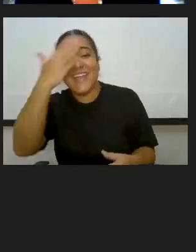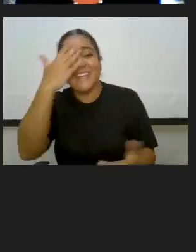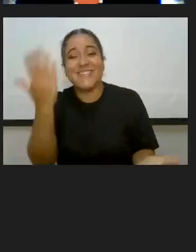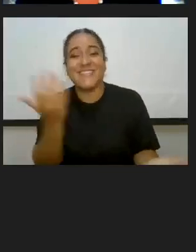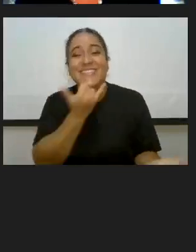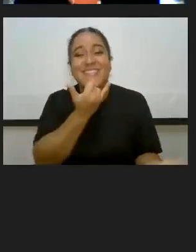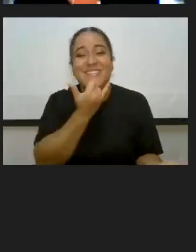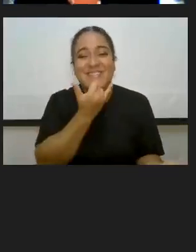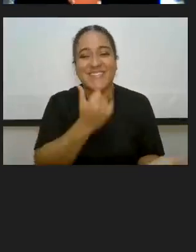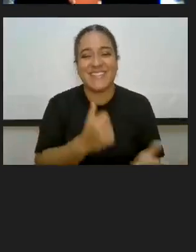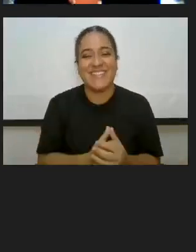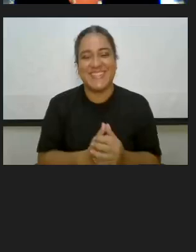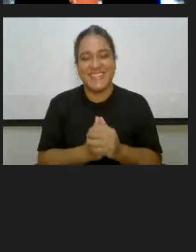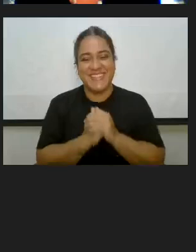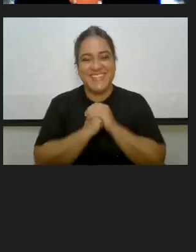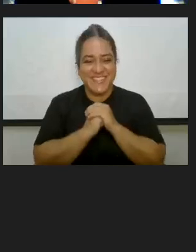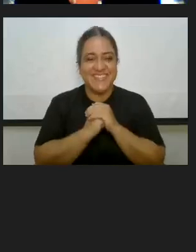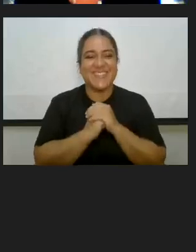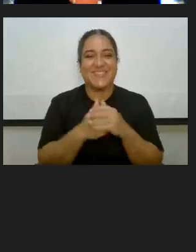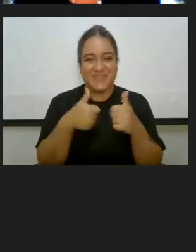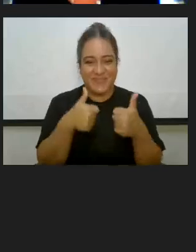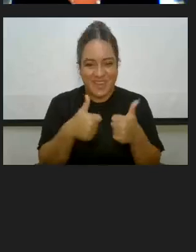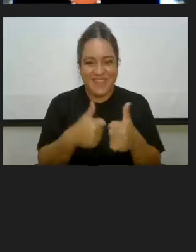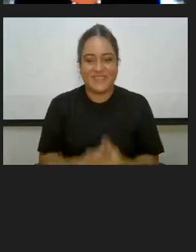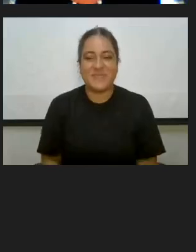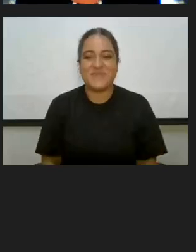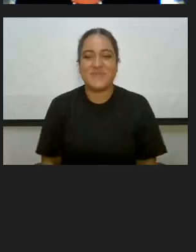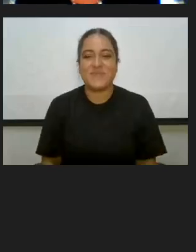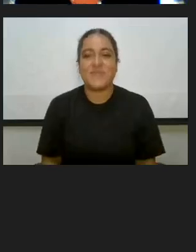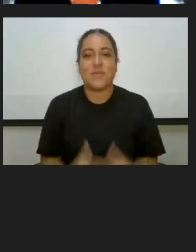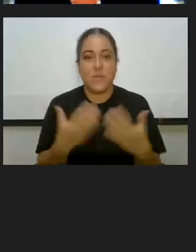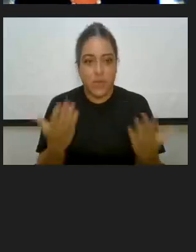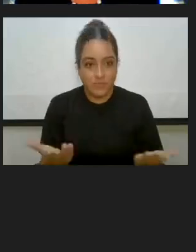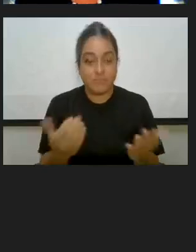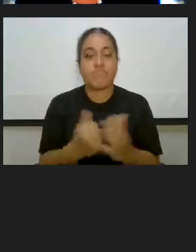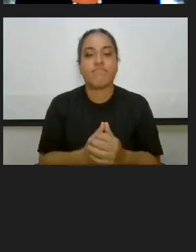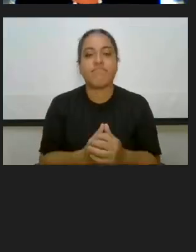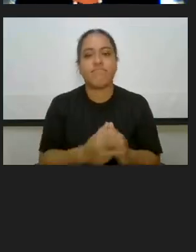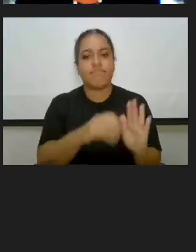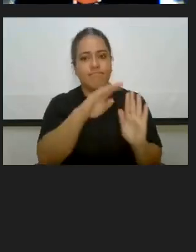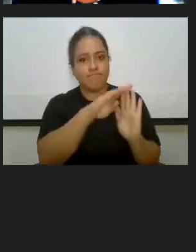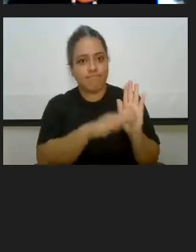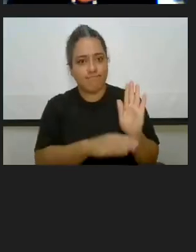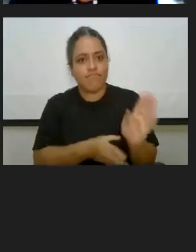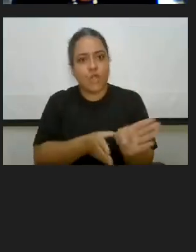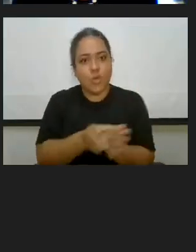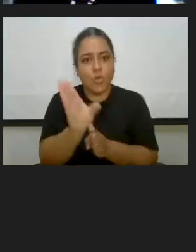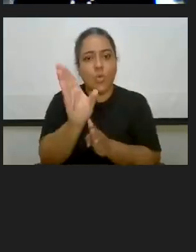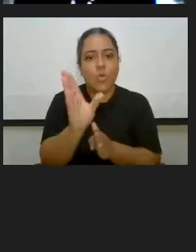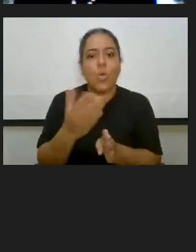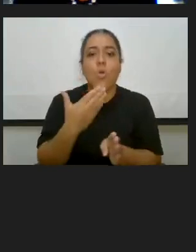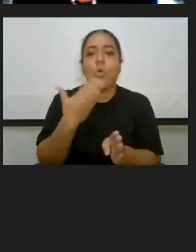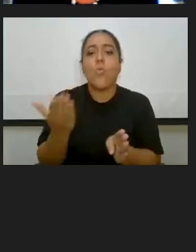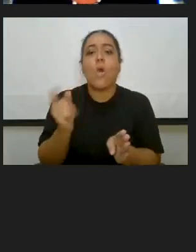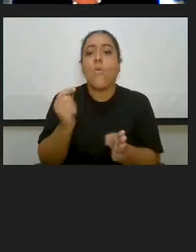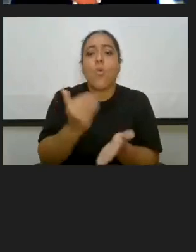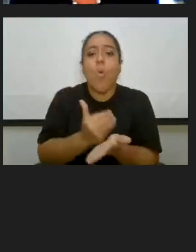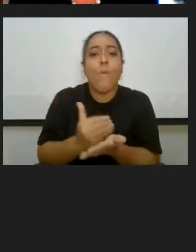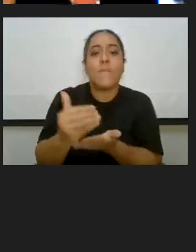aqui, tá? Vamos lá. Bom, princípios norteadores. Qual que é o nosso ponto de